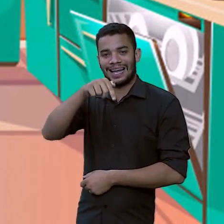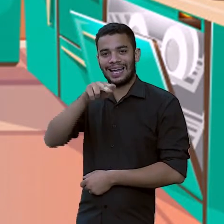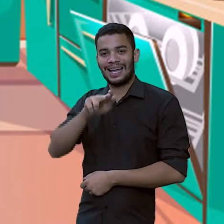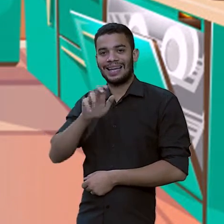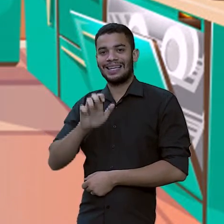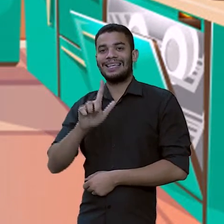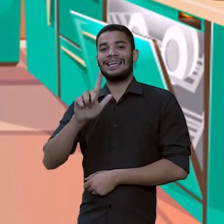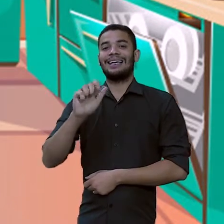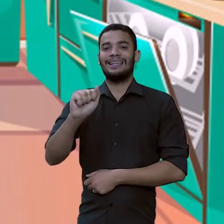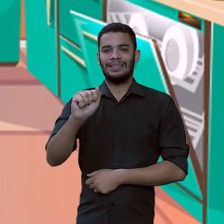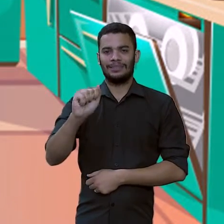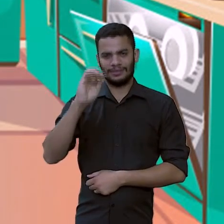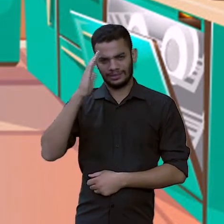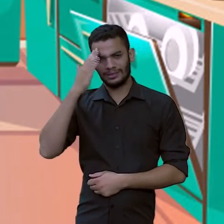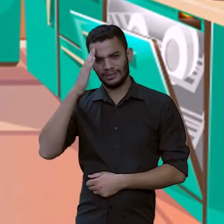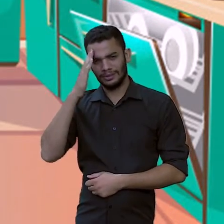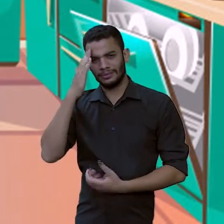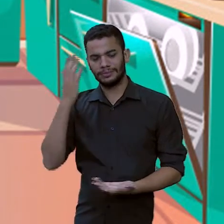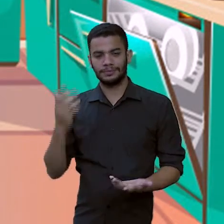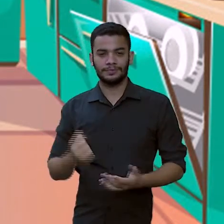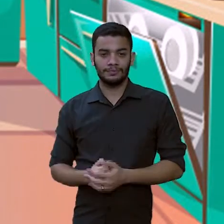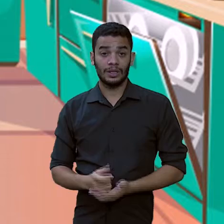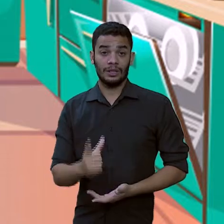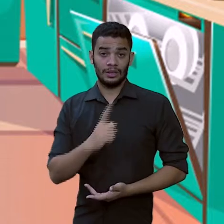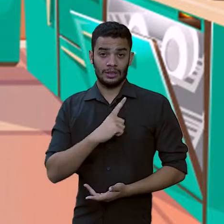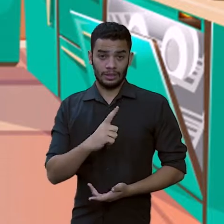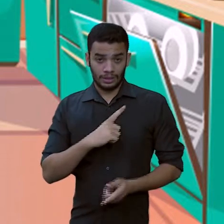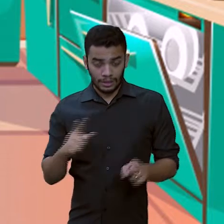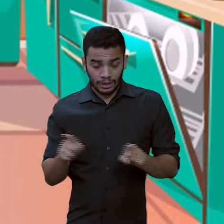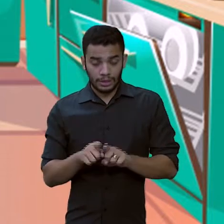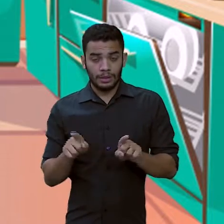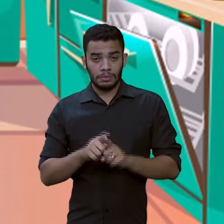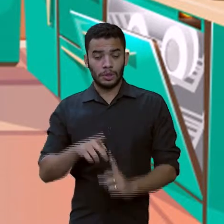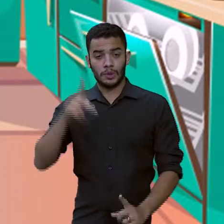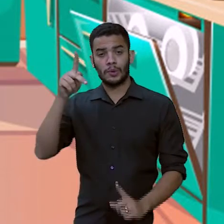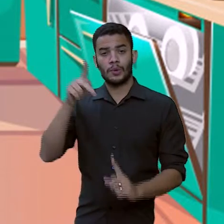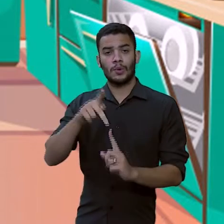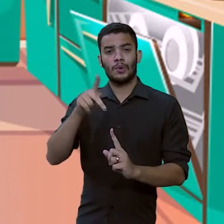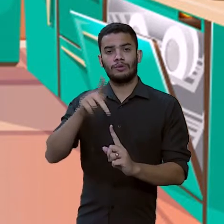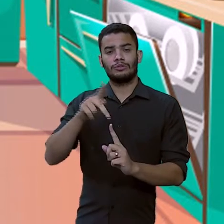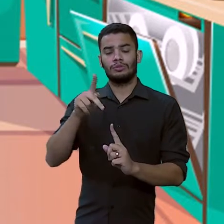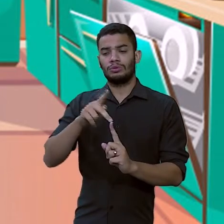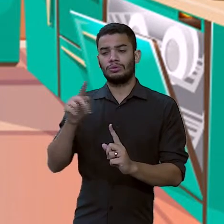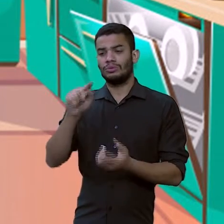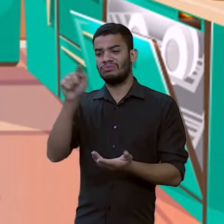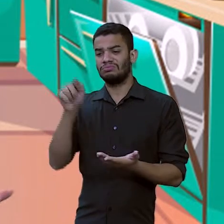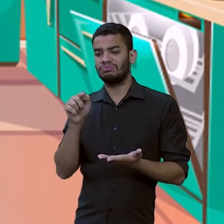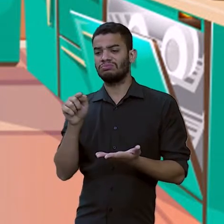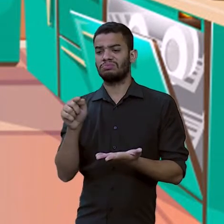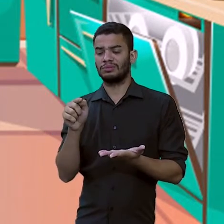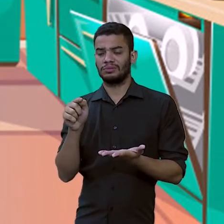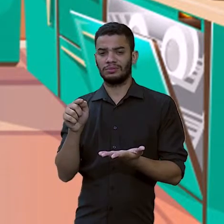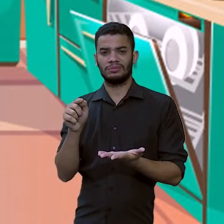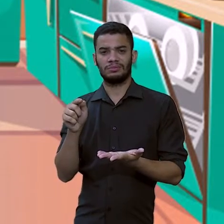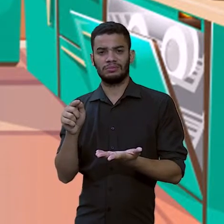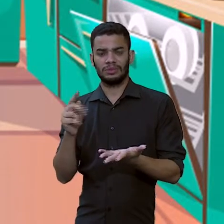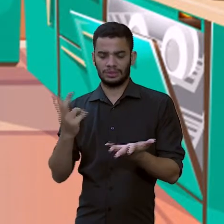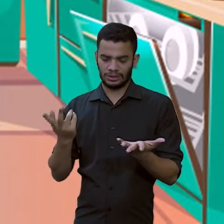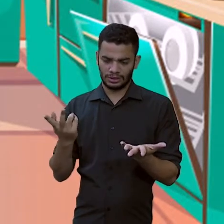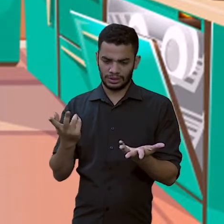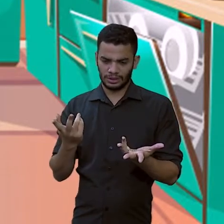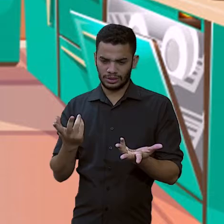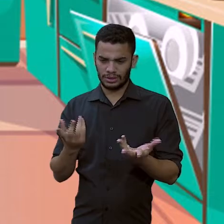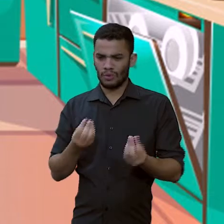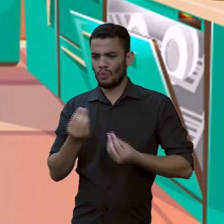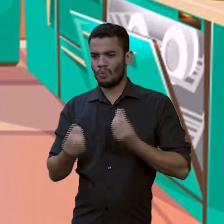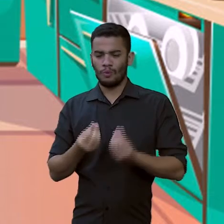pronomes indefinidos, ou seja, que substituem ou acompanham o substantivo de maneira vaga ou imprecisa.